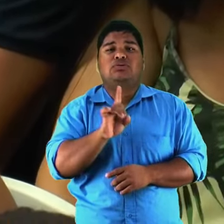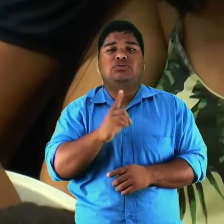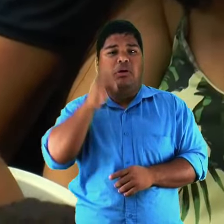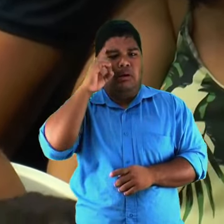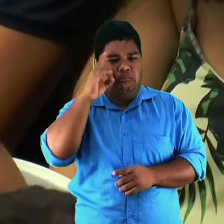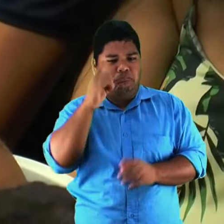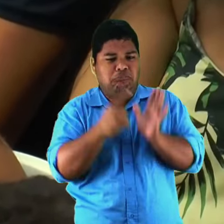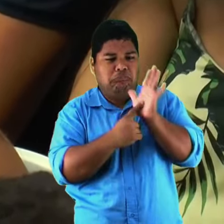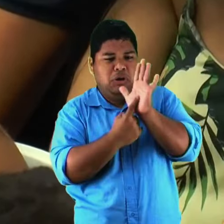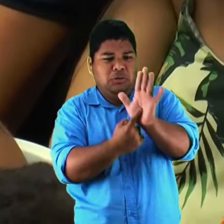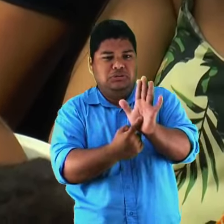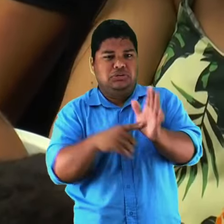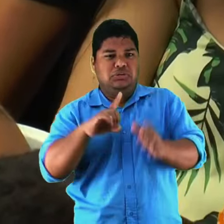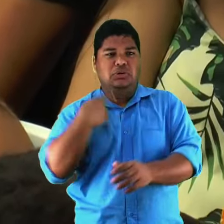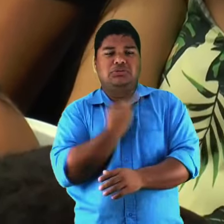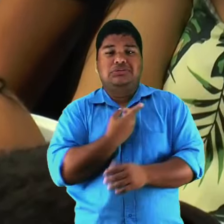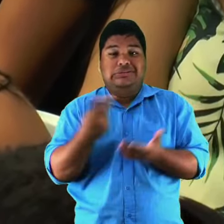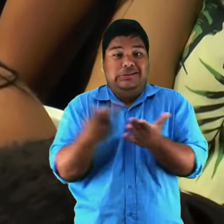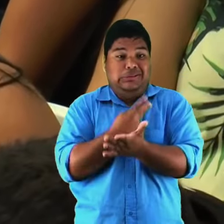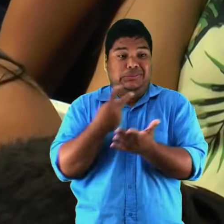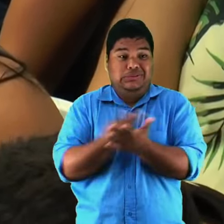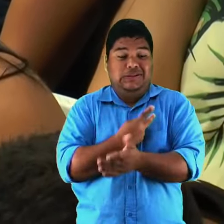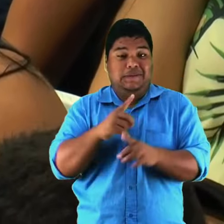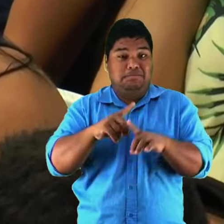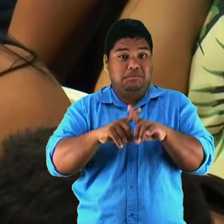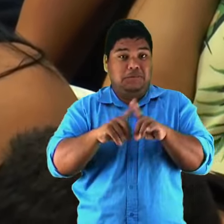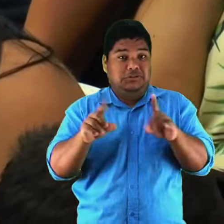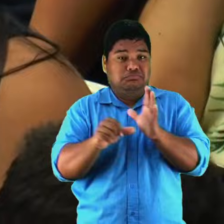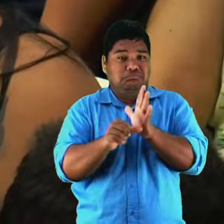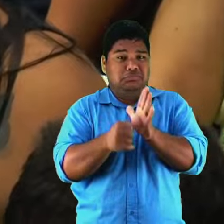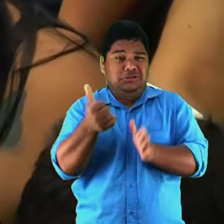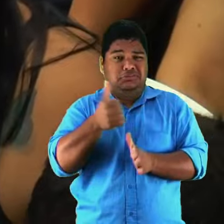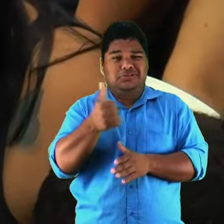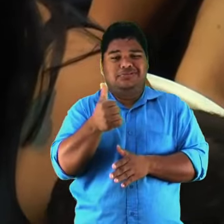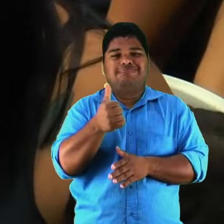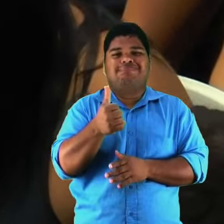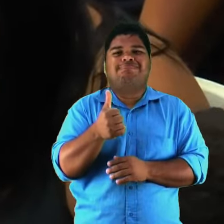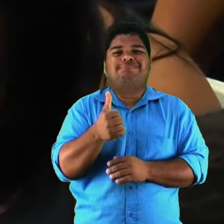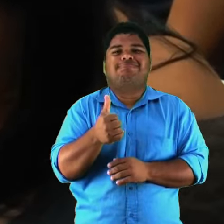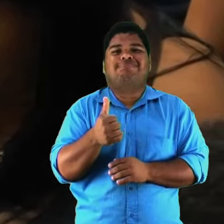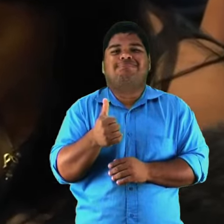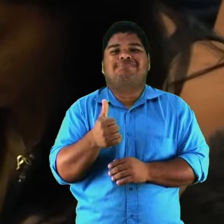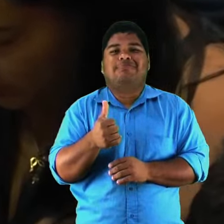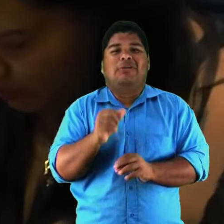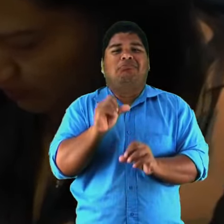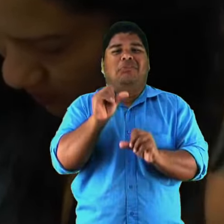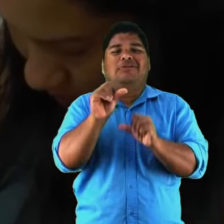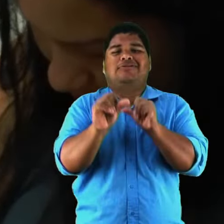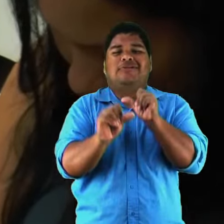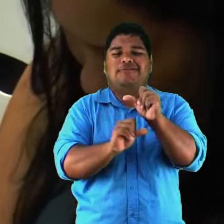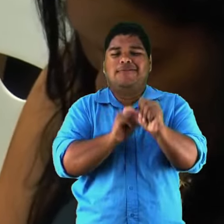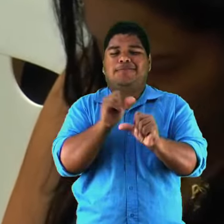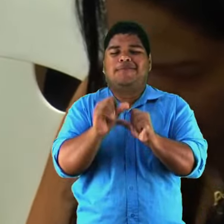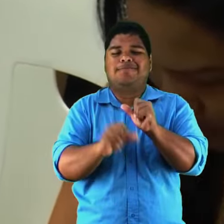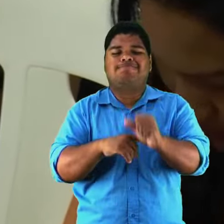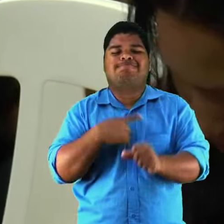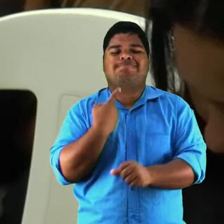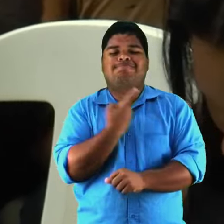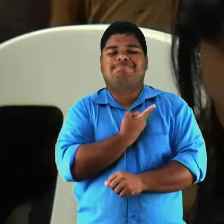mostre nossos erros, mas principalmente, que ela transforme as nossas